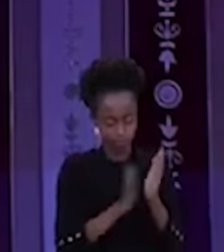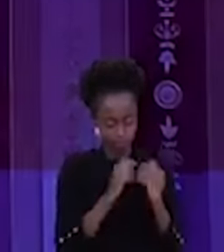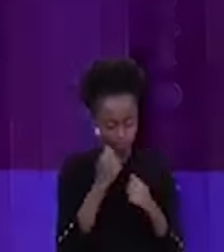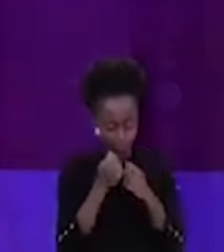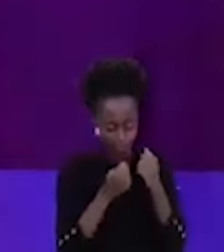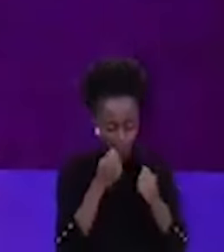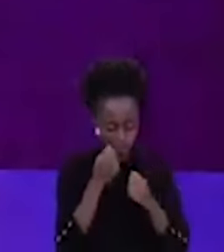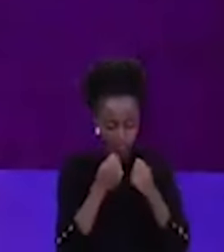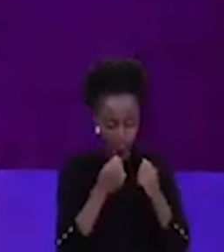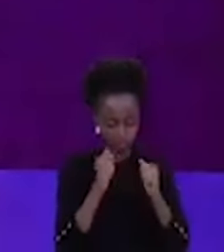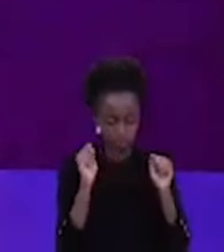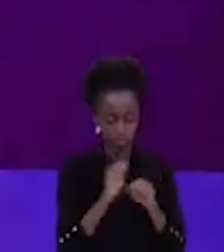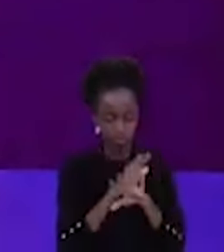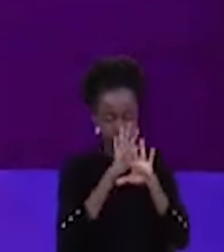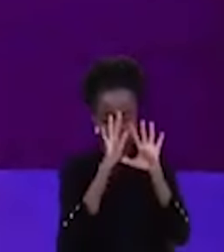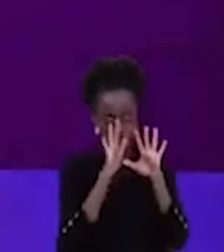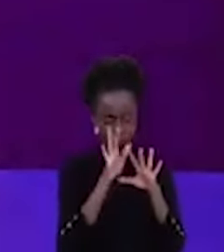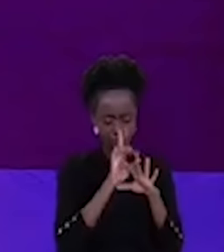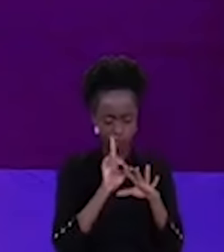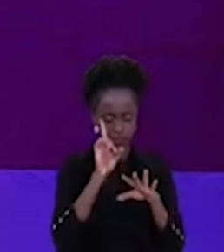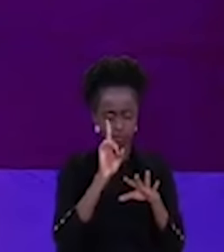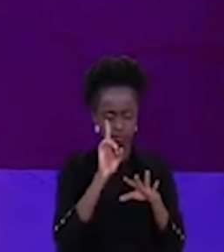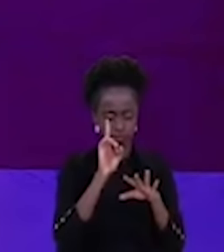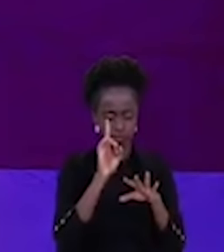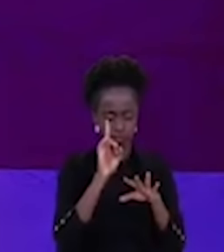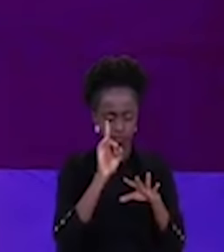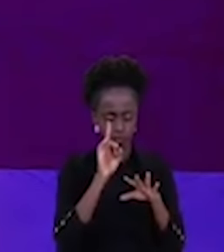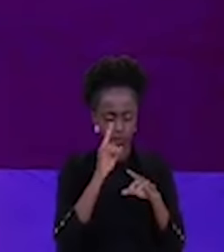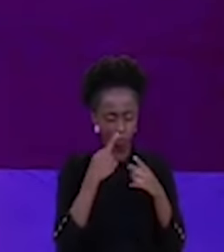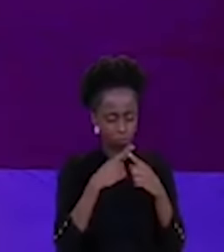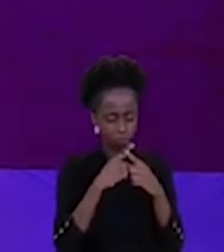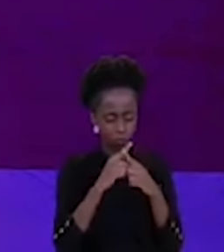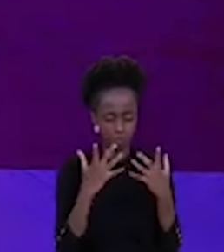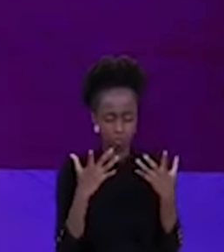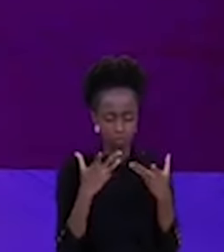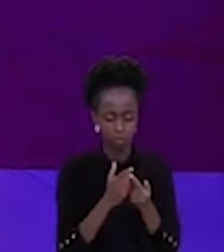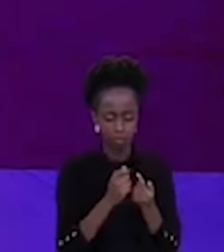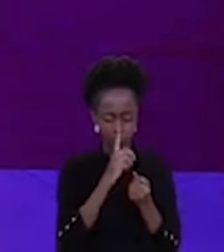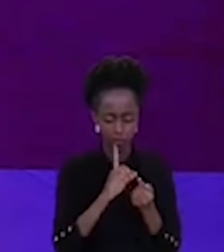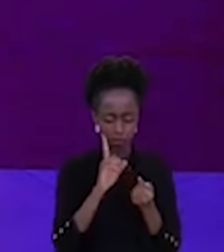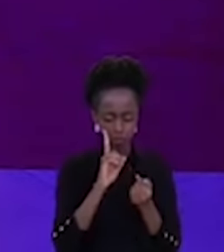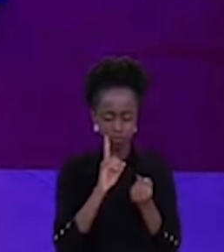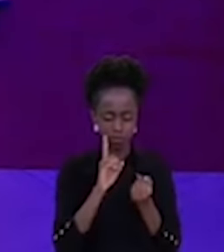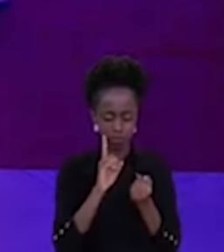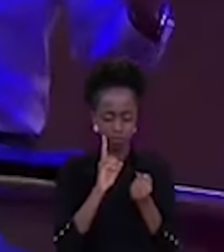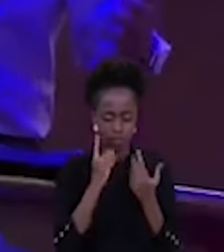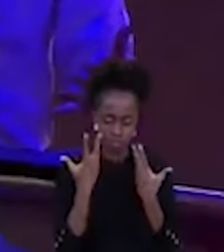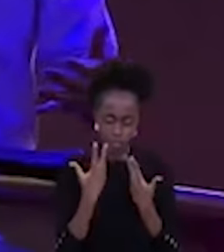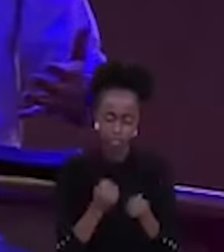Aleluia, glorioso, magnífico, eterno Deus,